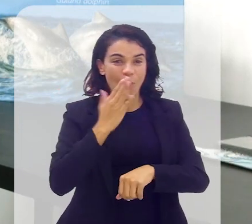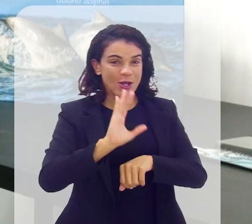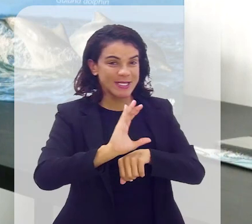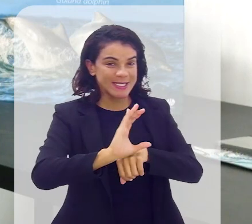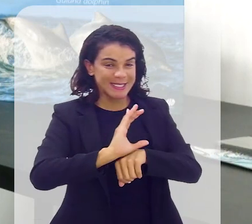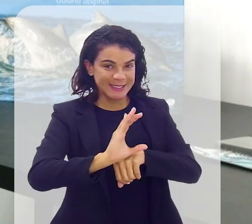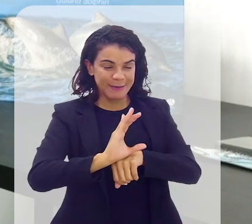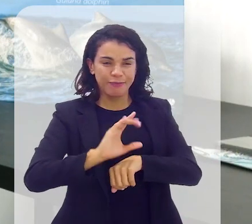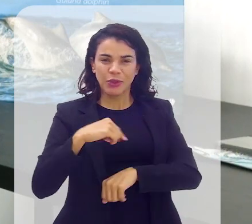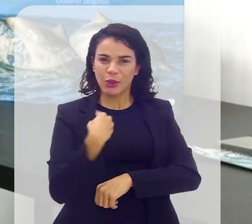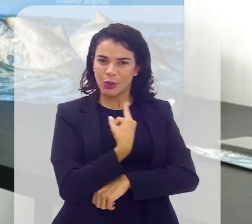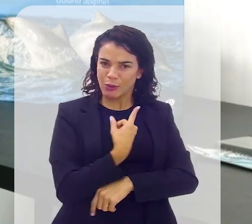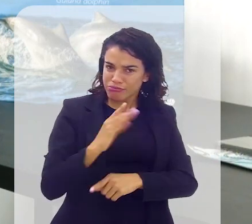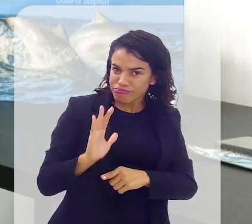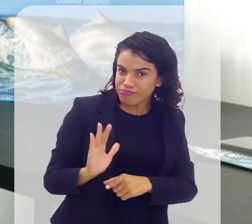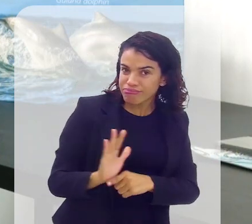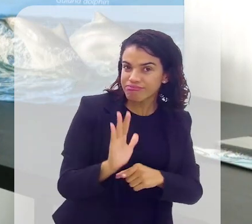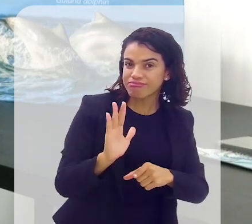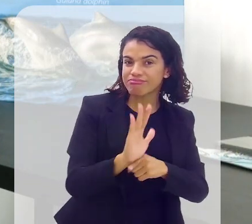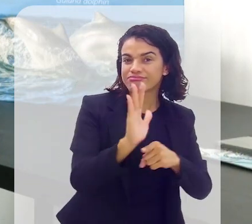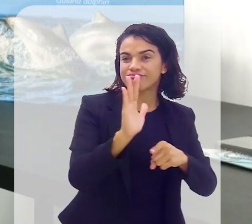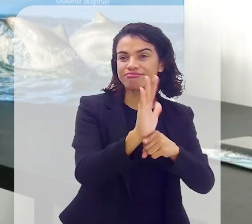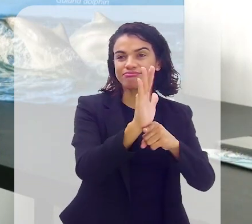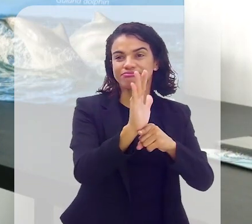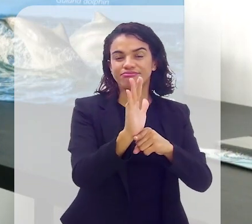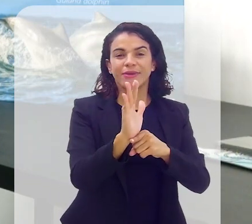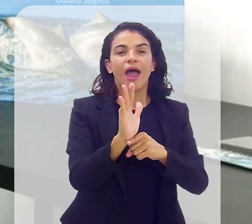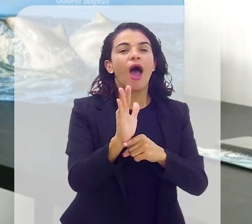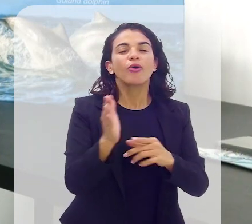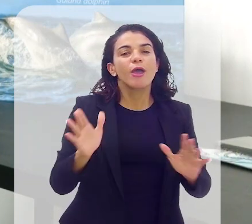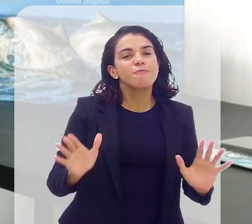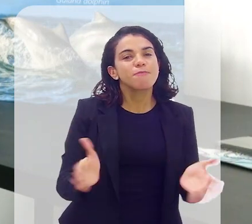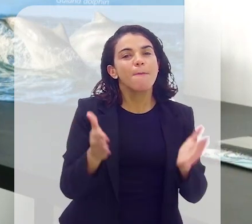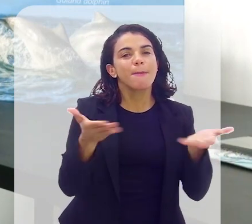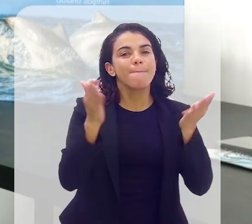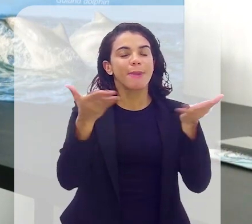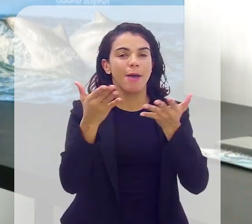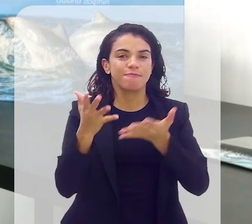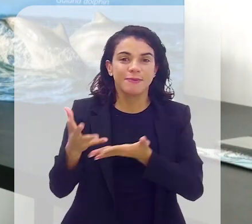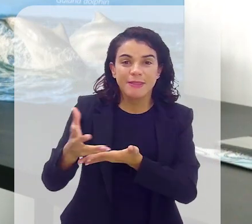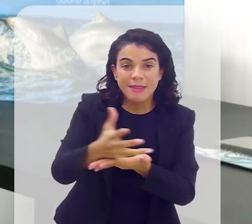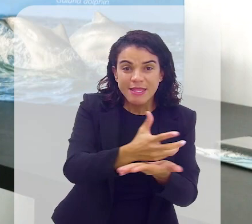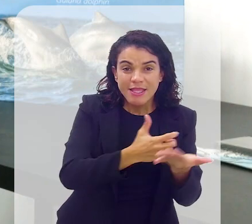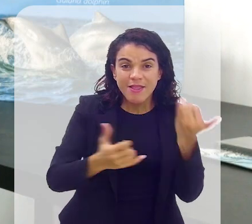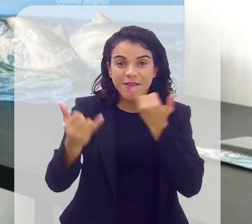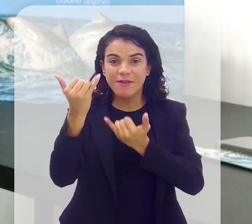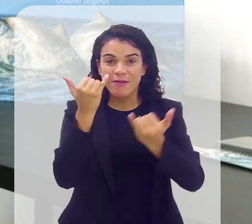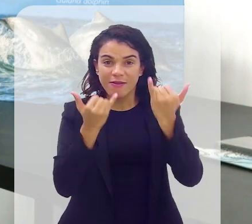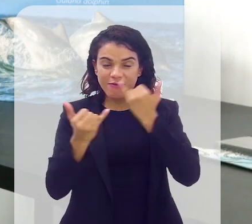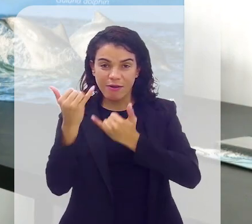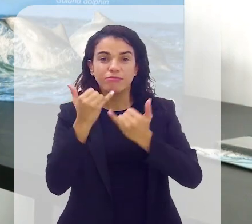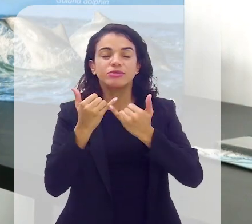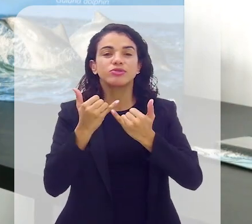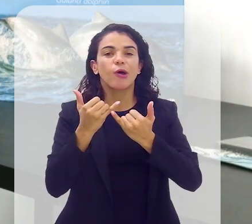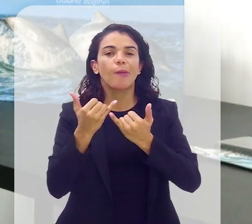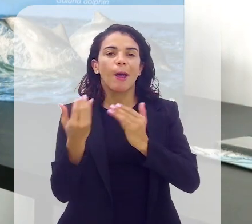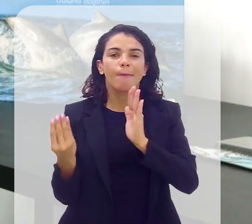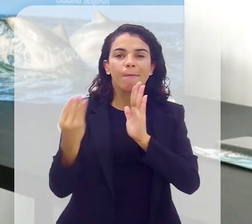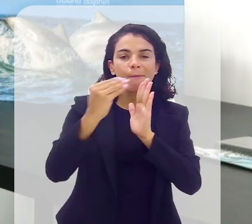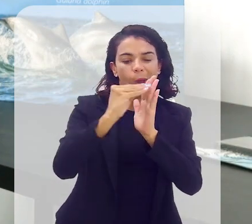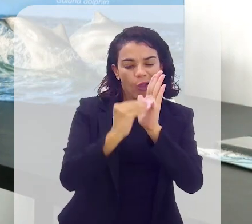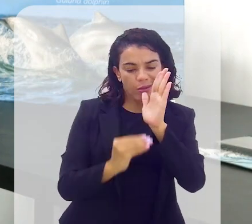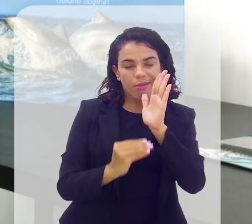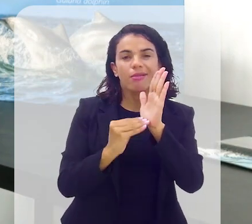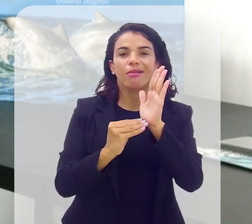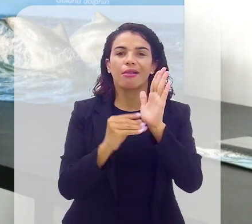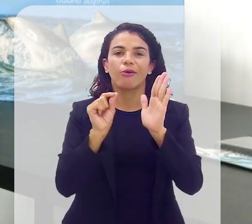como um todo. Nós ajudamos a prover dados para poder colocar o boto cinza